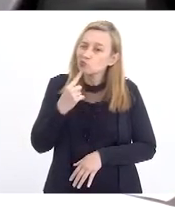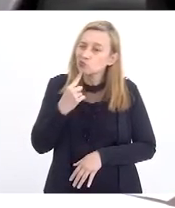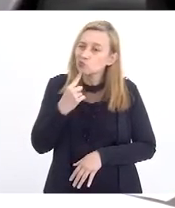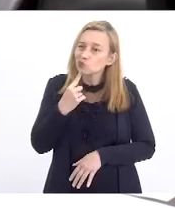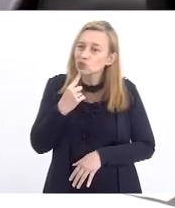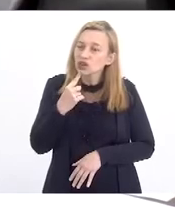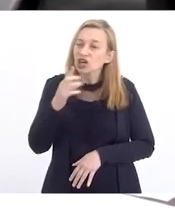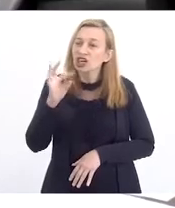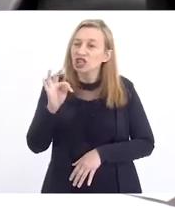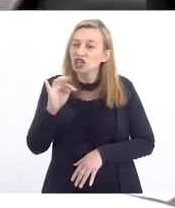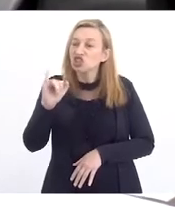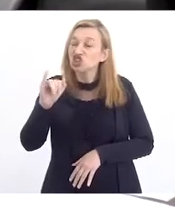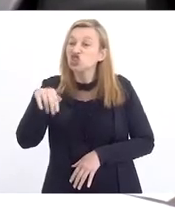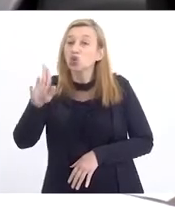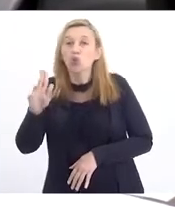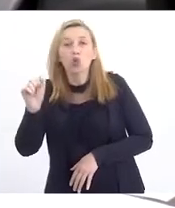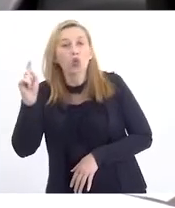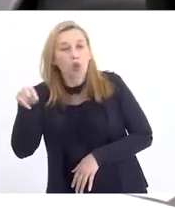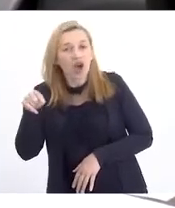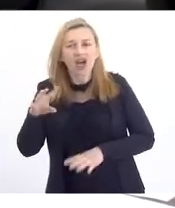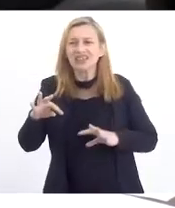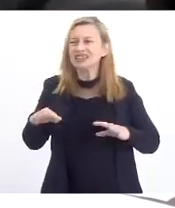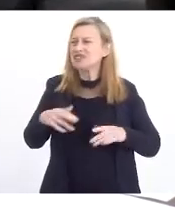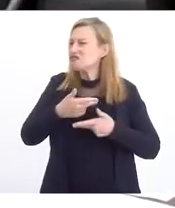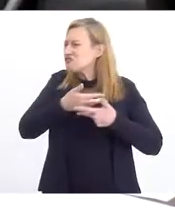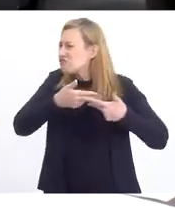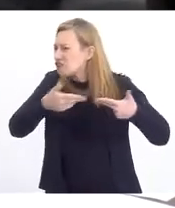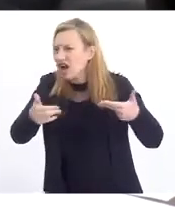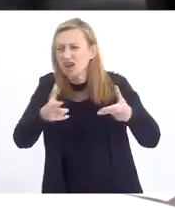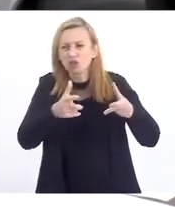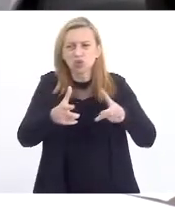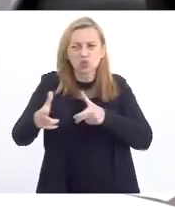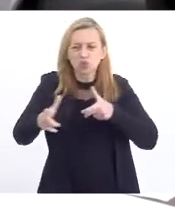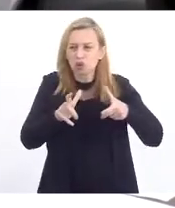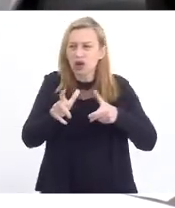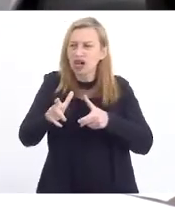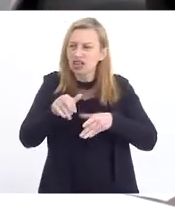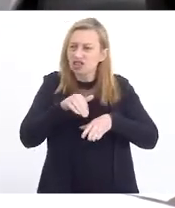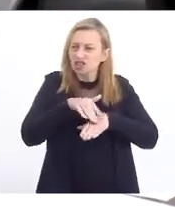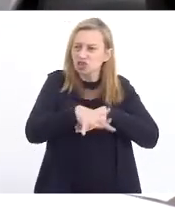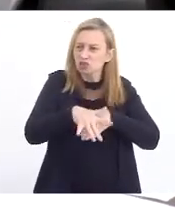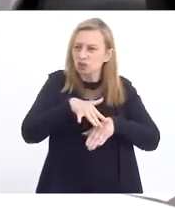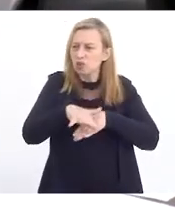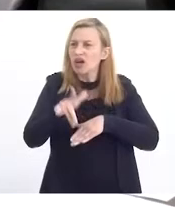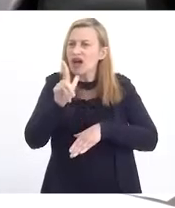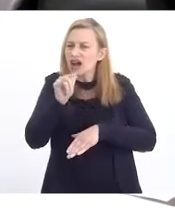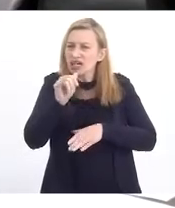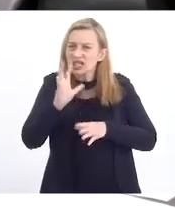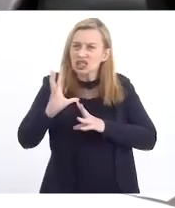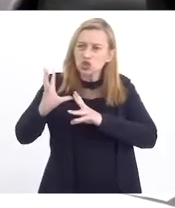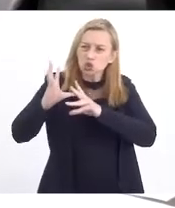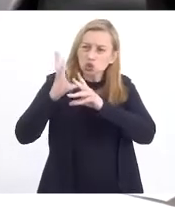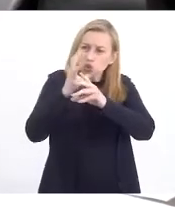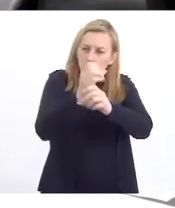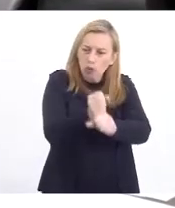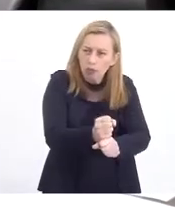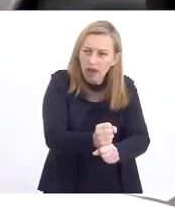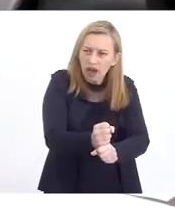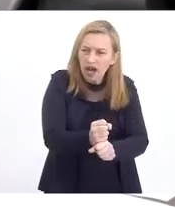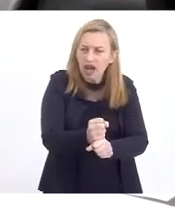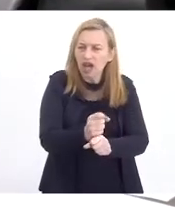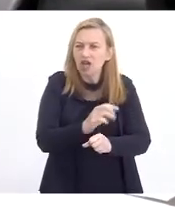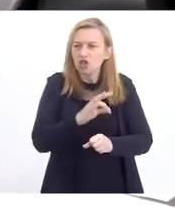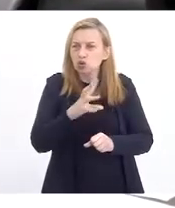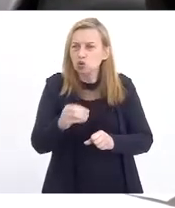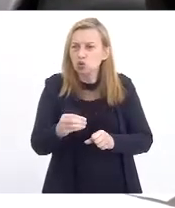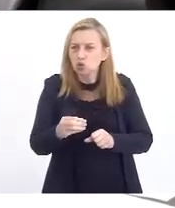tem no Tinguá, tem pilhas de tomadas d'água que, se você somar isso tudo,